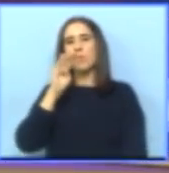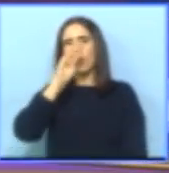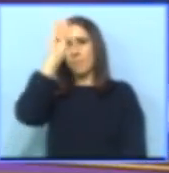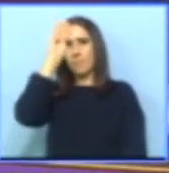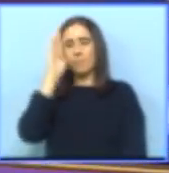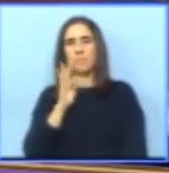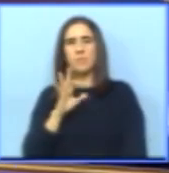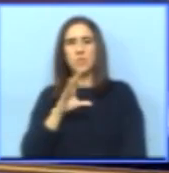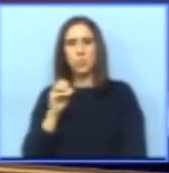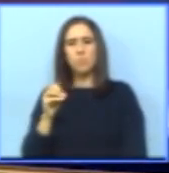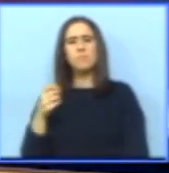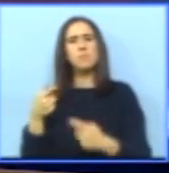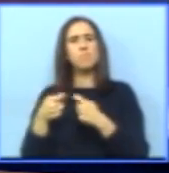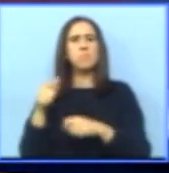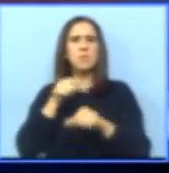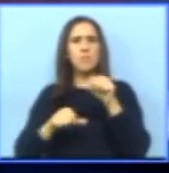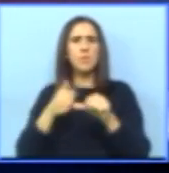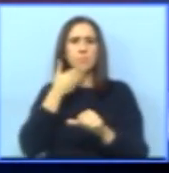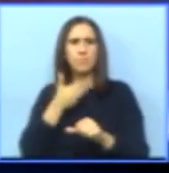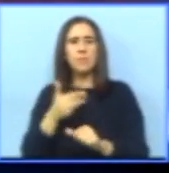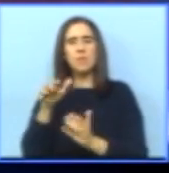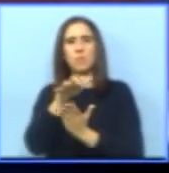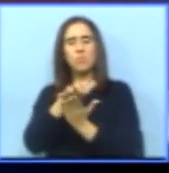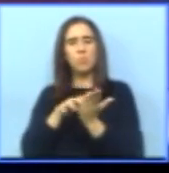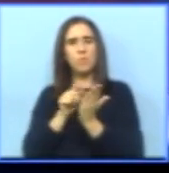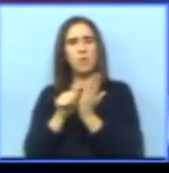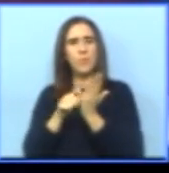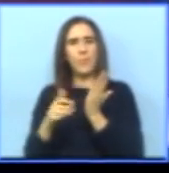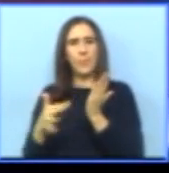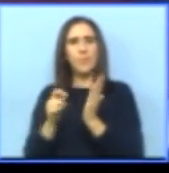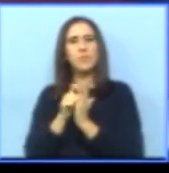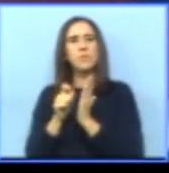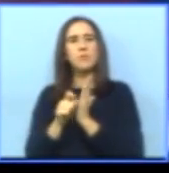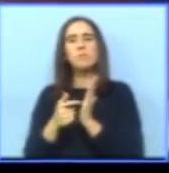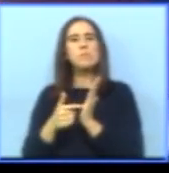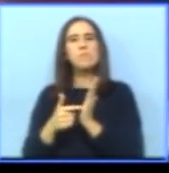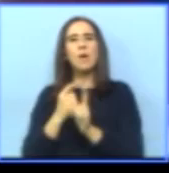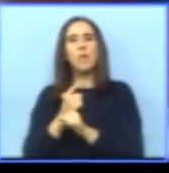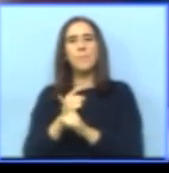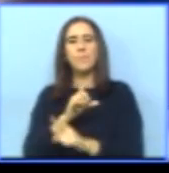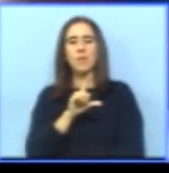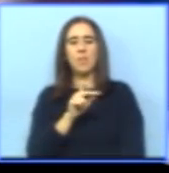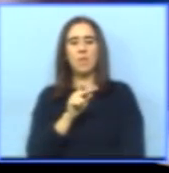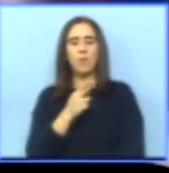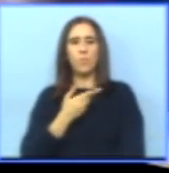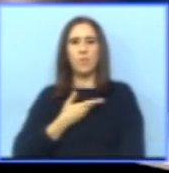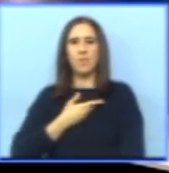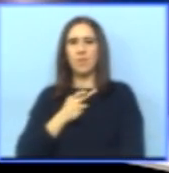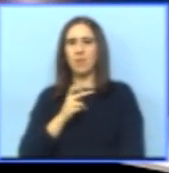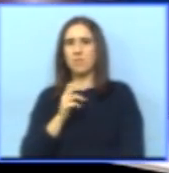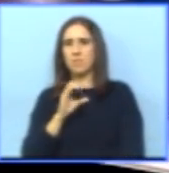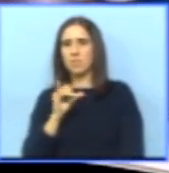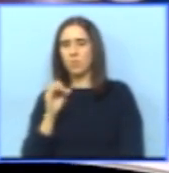química e escreveu um documento notável sobre Laudatio Si, sobre os problemas